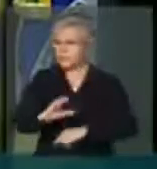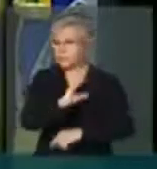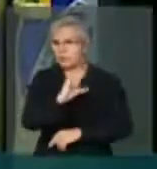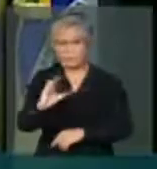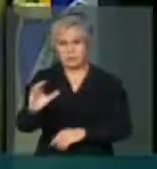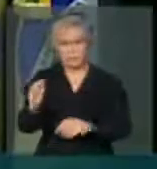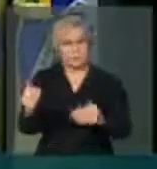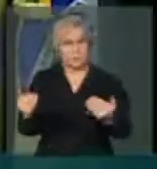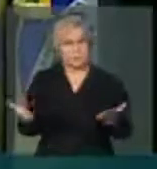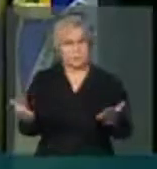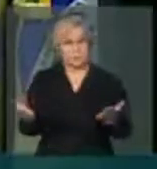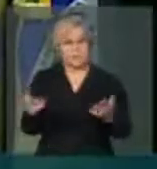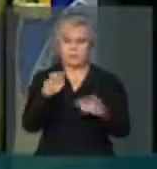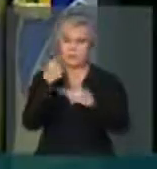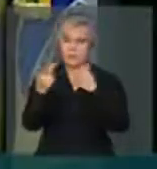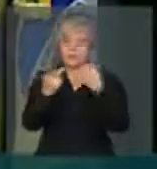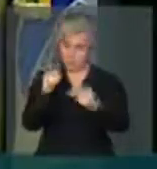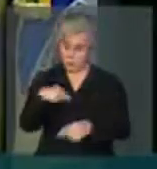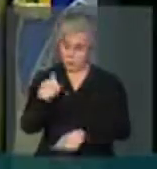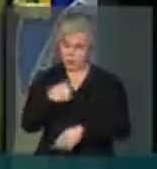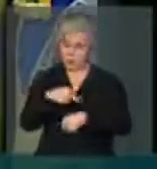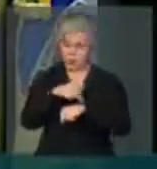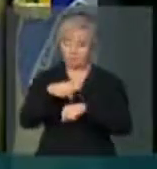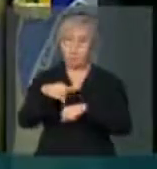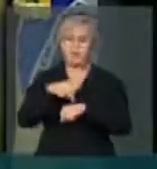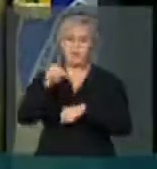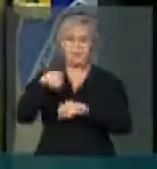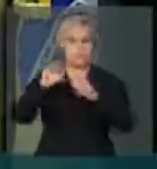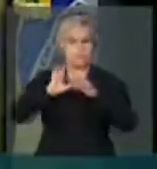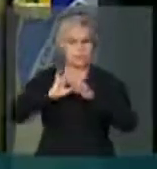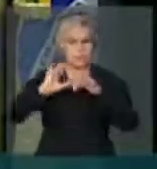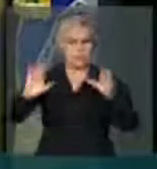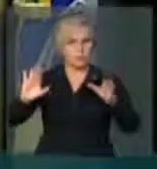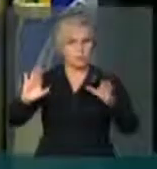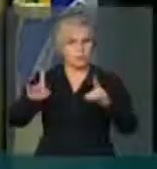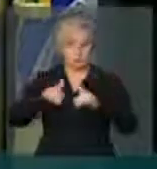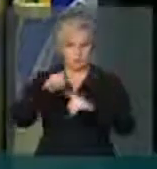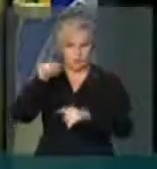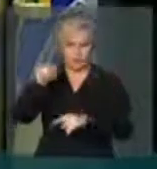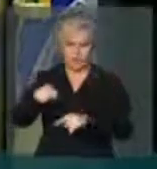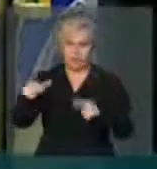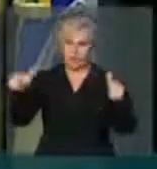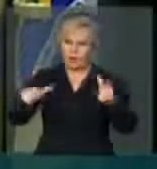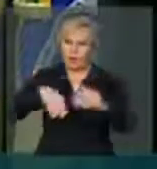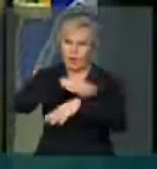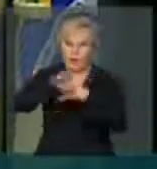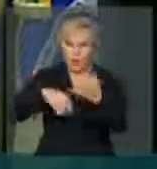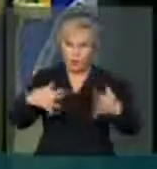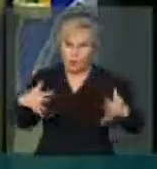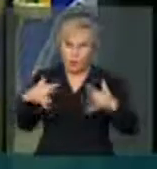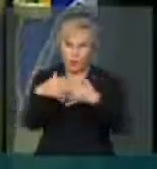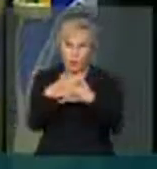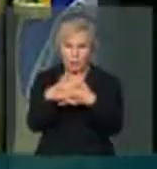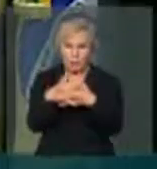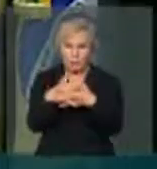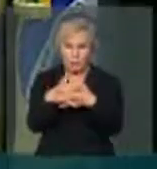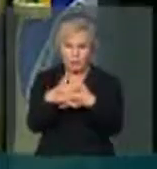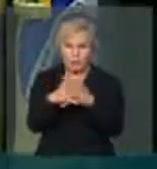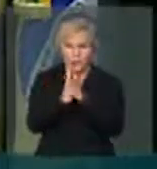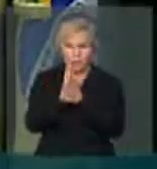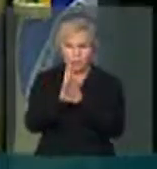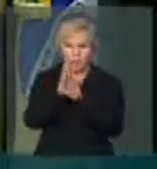dizer que o nosso país é democrático, mas aqui não é lugar de bagunça e nem de baderna com a fé de